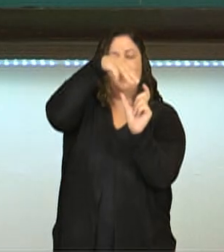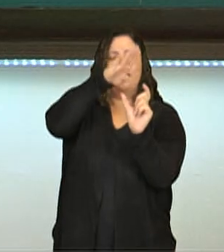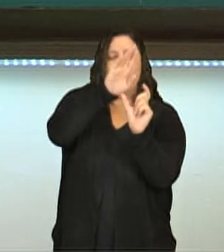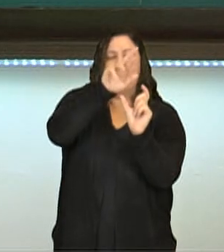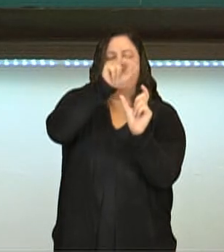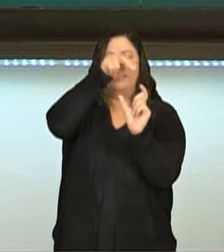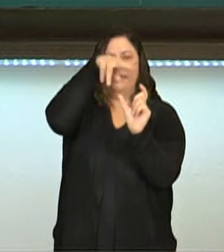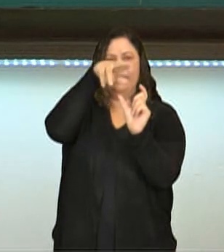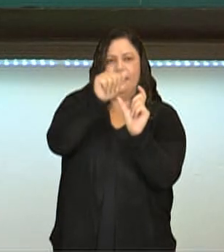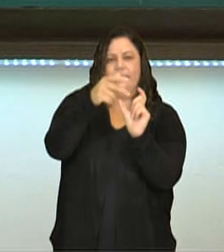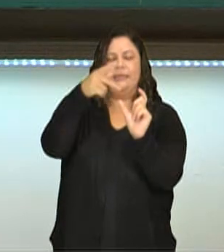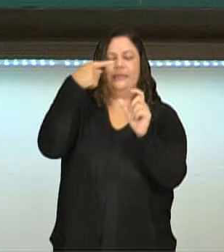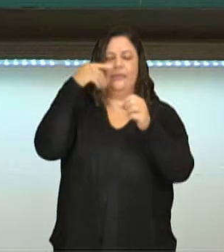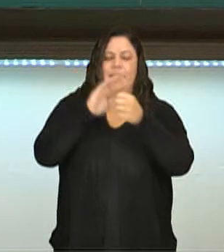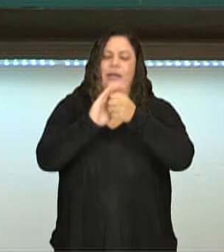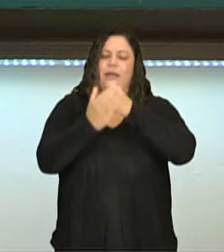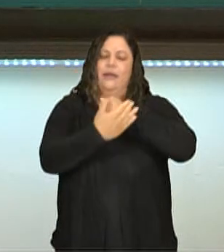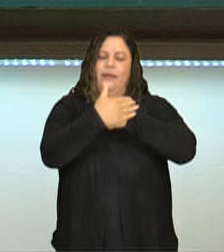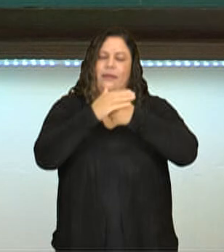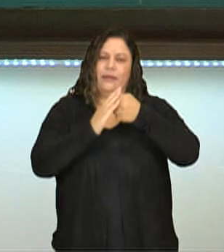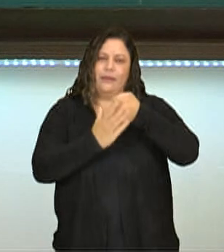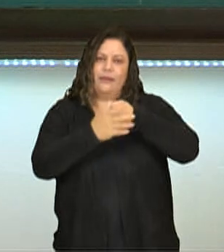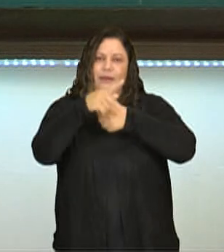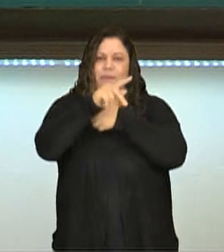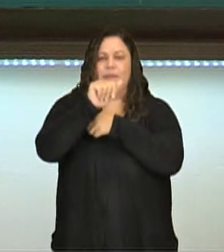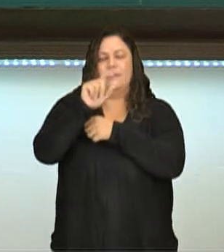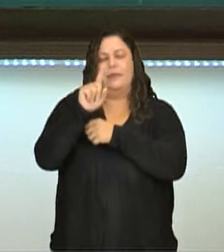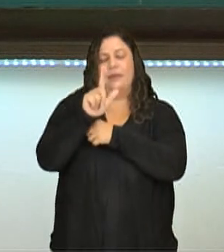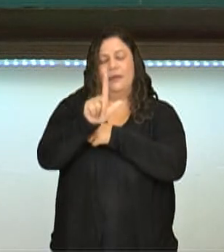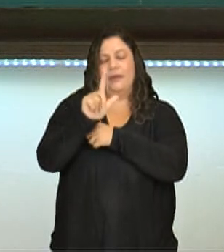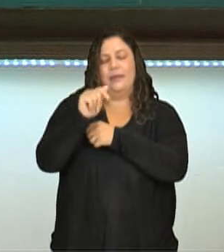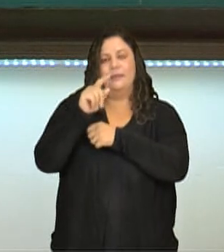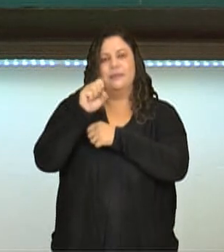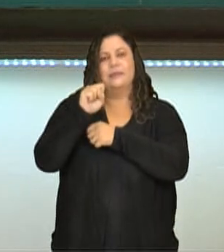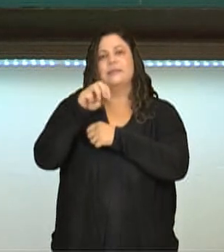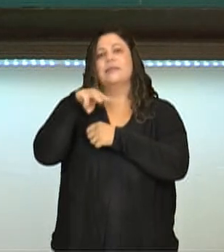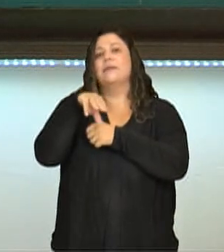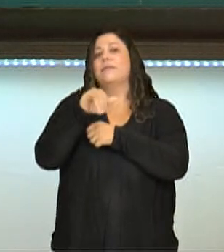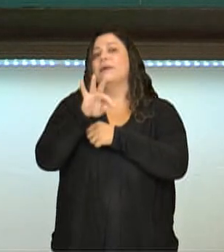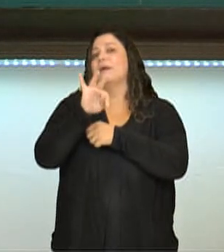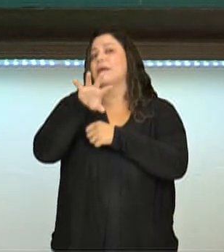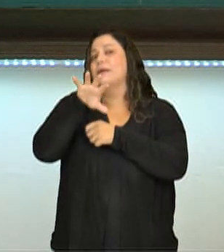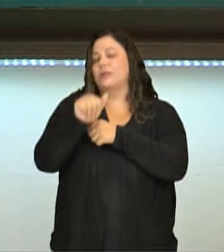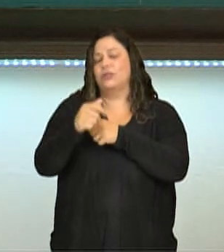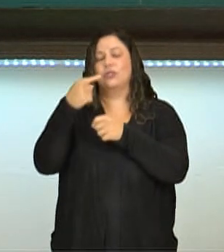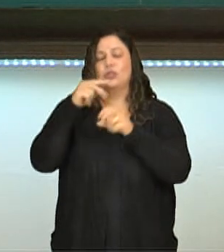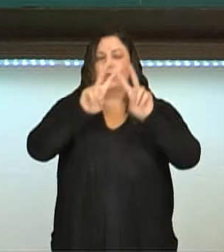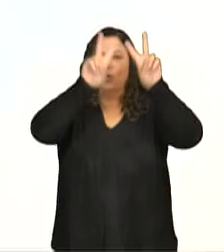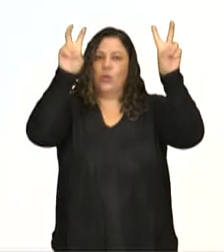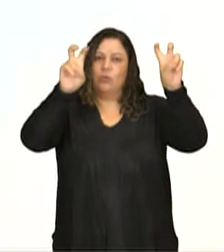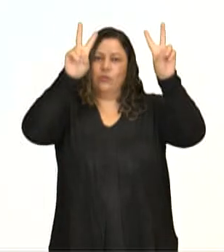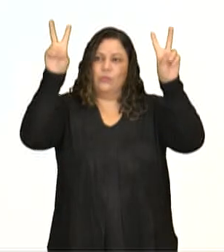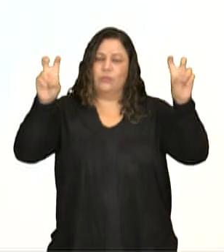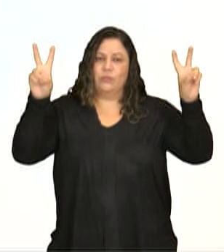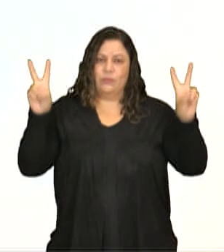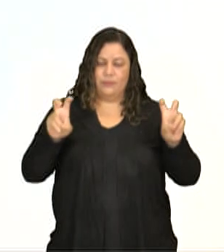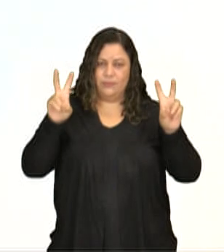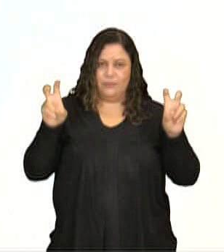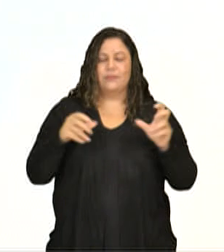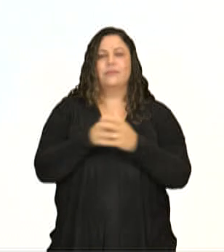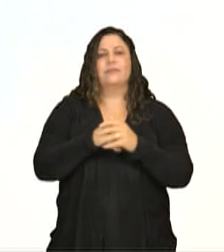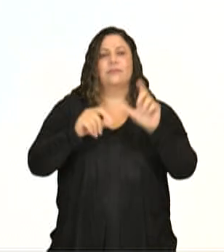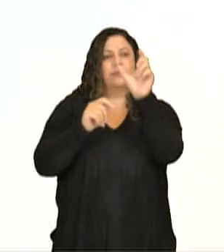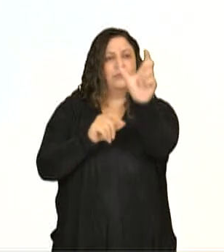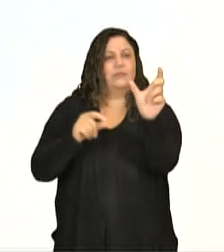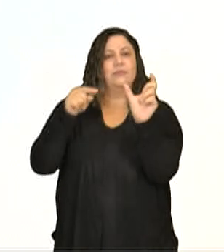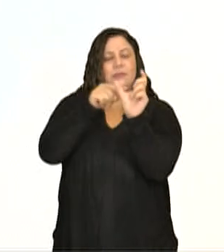dali você vai começar a derivar com diversas setas, né, os assuntos, por exemplo, estrutura. Aí você